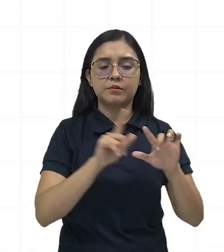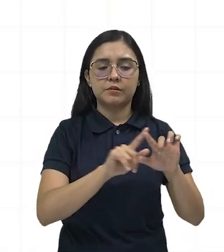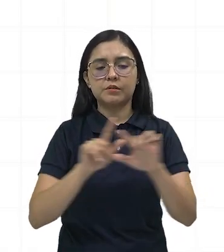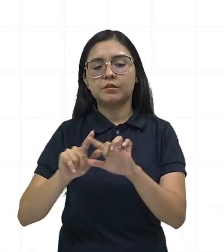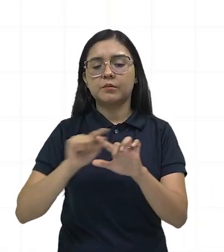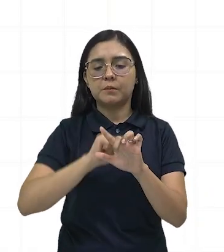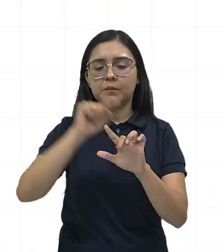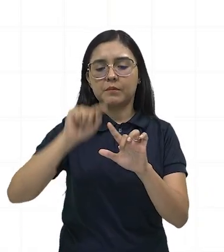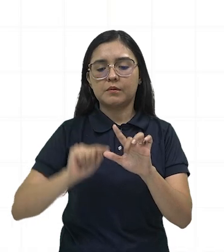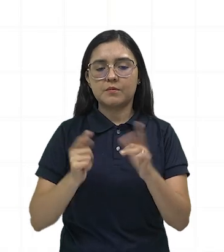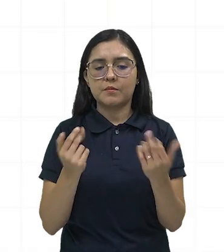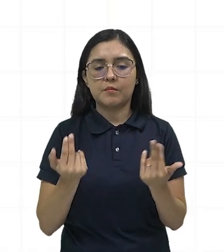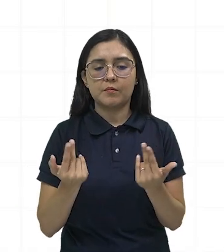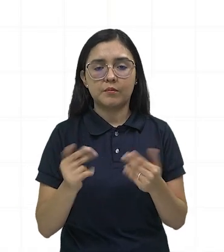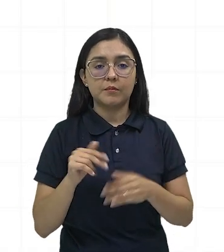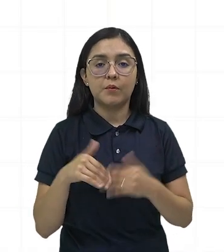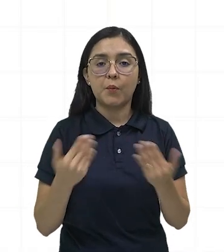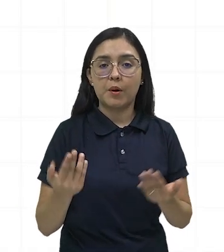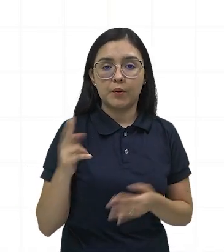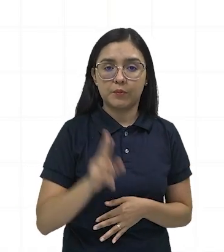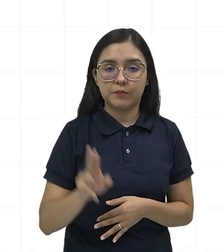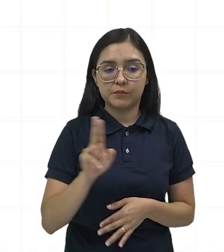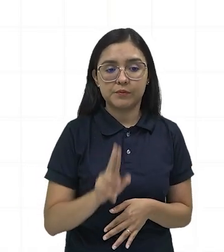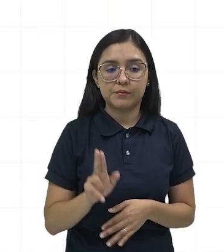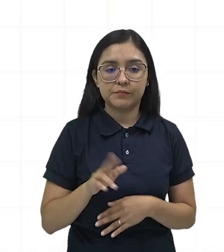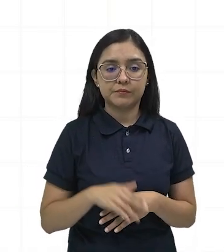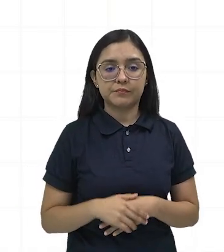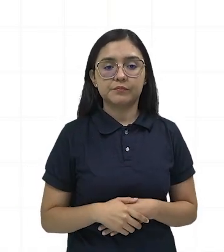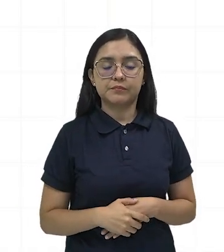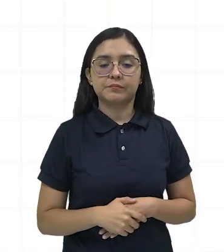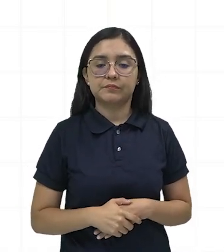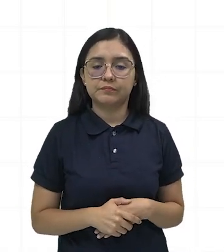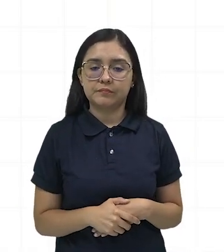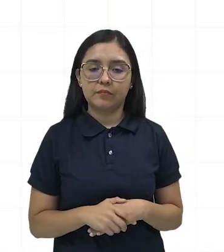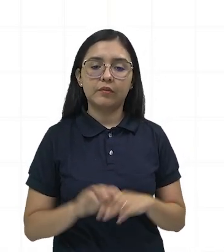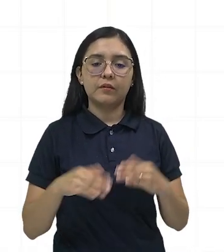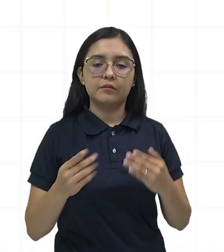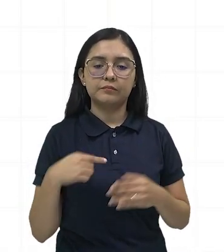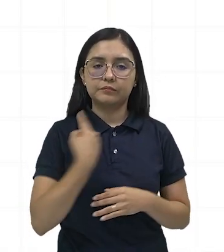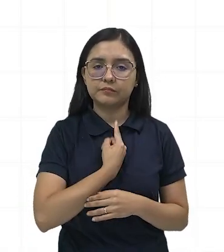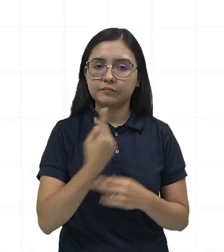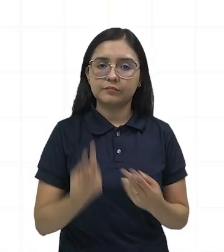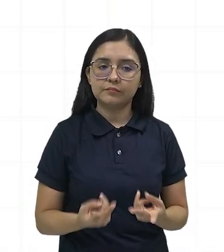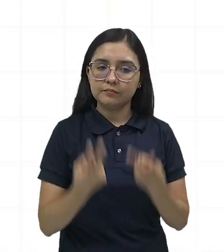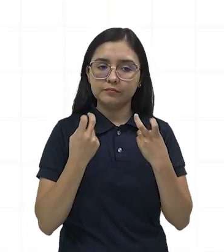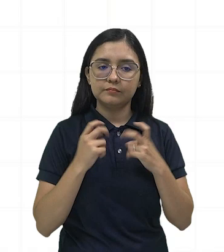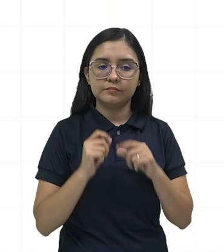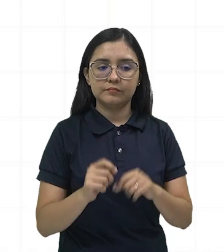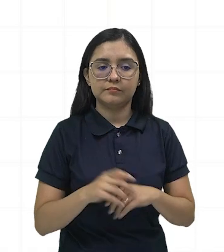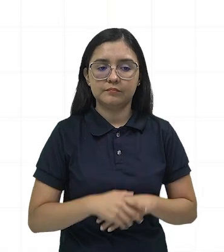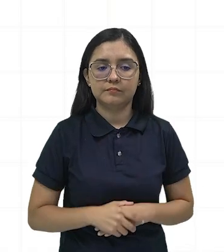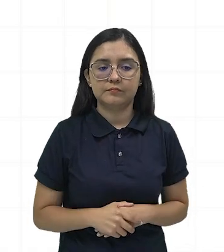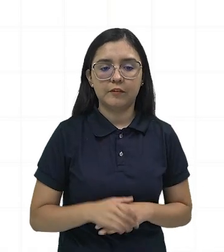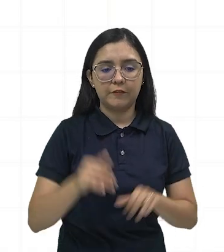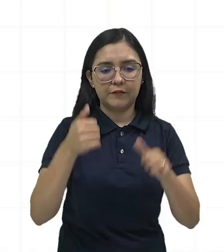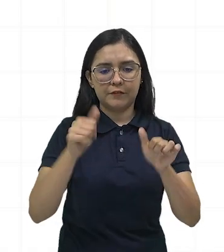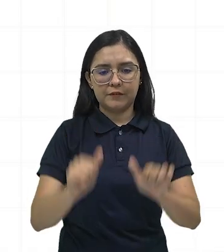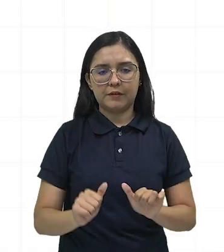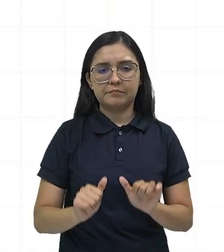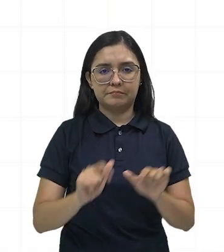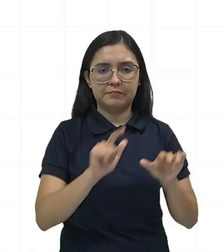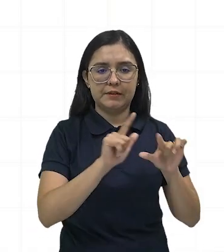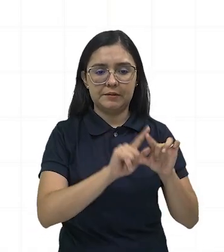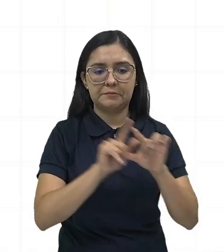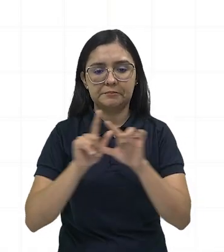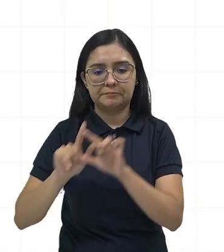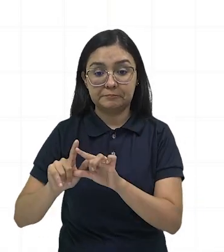que aparece aí, né? Que foi utilizado, que nós conseguimos verificar, né? Na realidade.